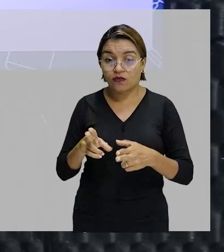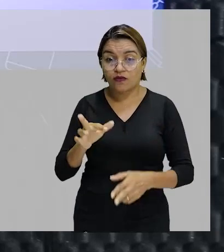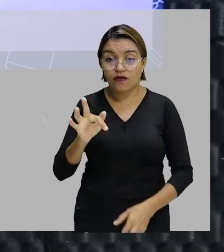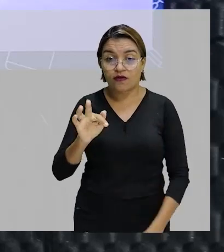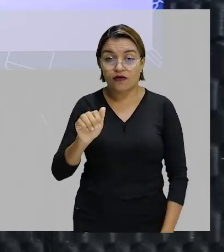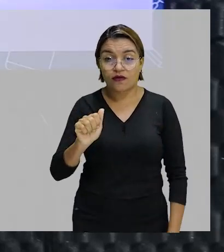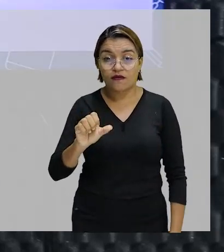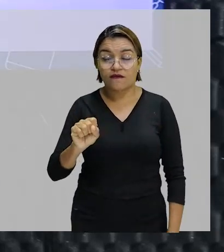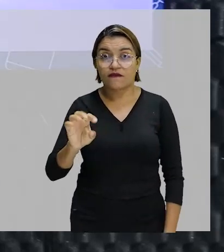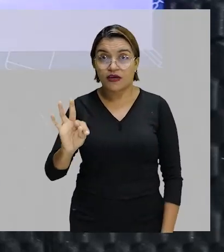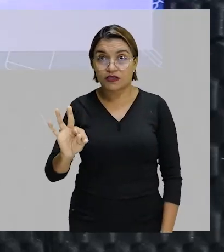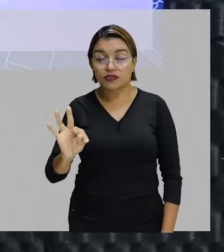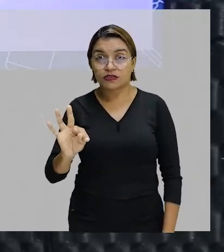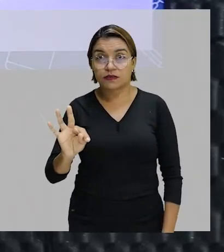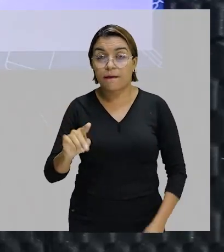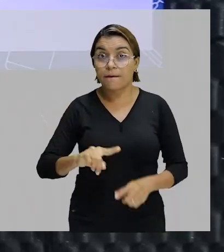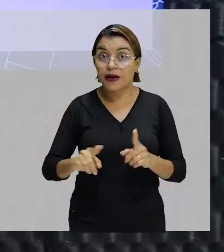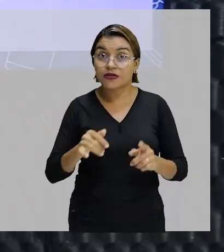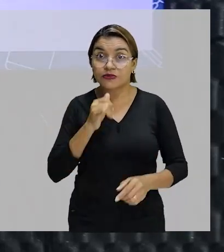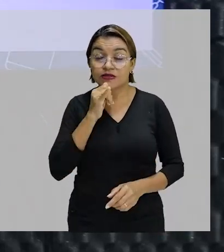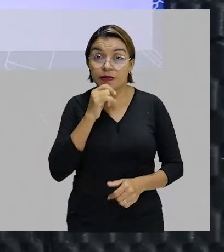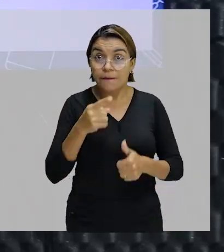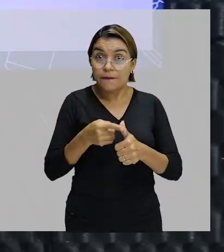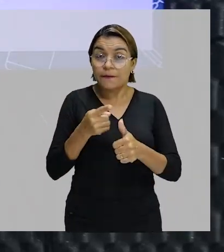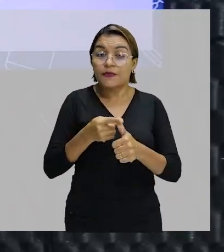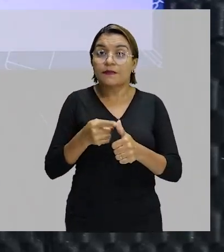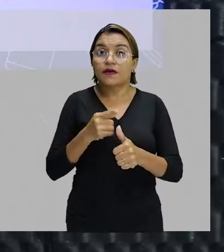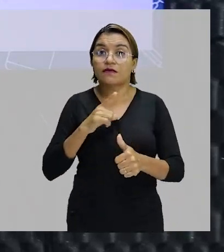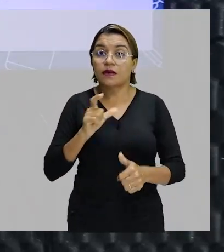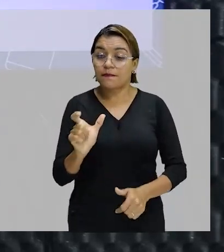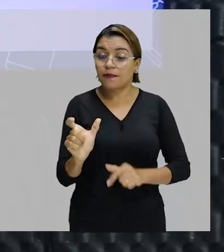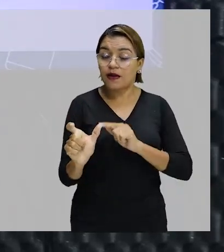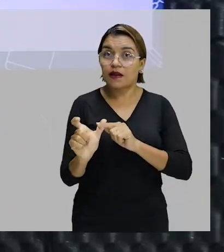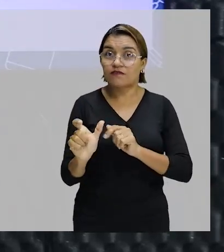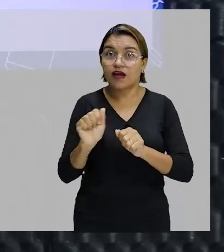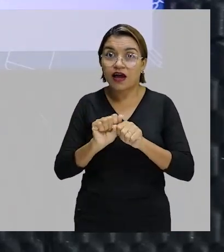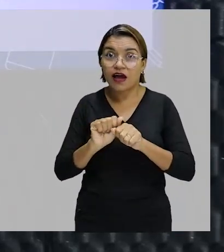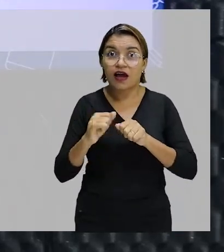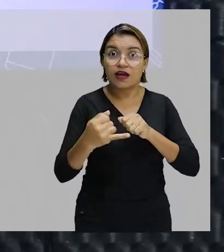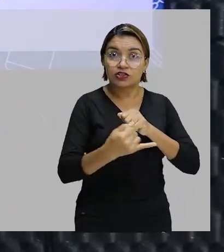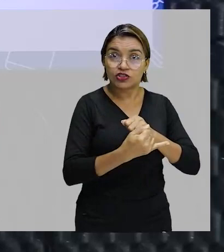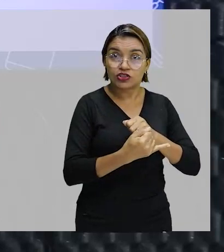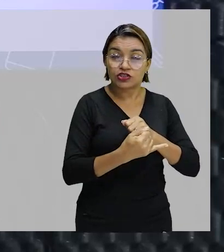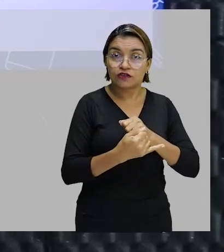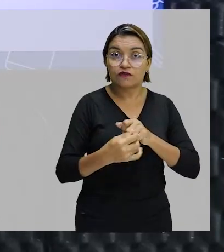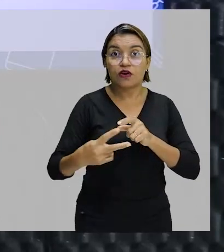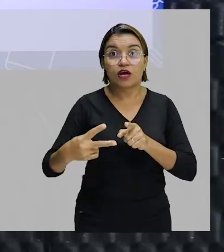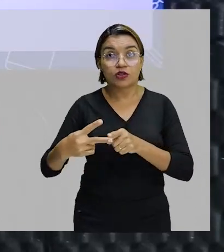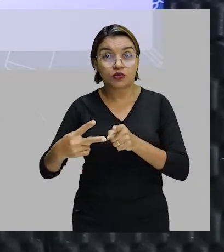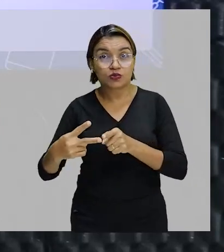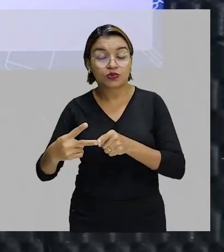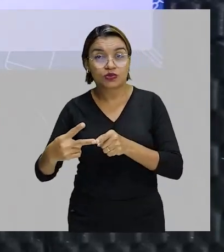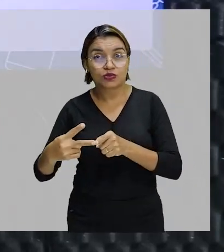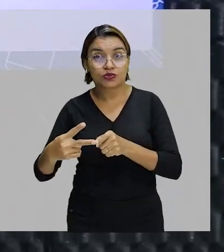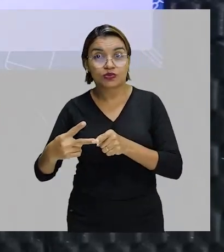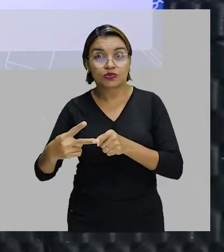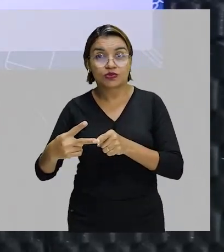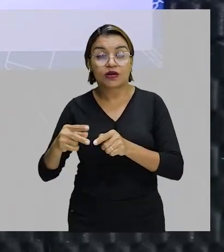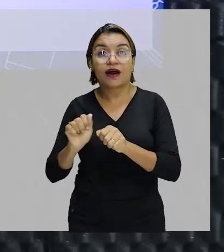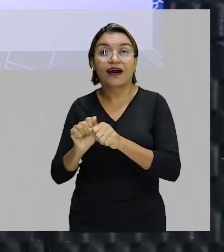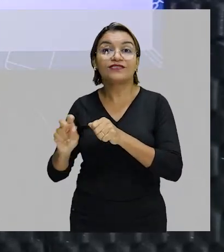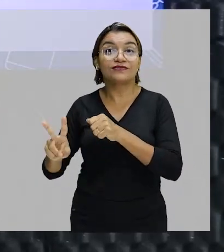fast. Só que no exemplo de cima, essa palavra está atuando como adjetivo e no exemplo de baixo, ele atua